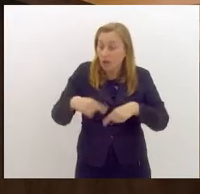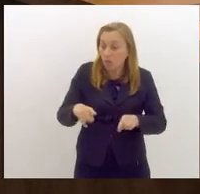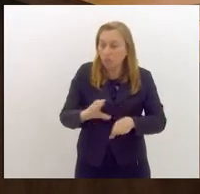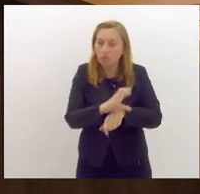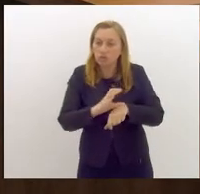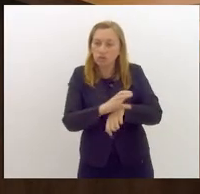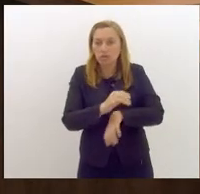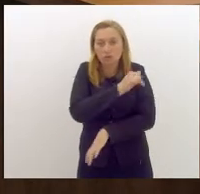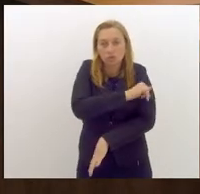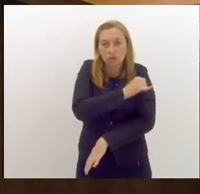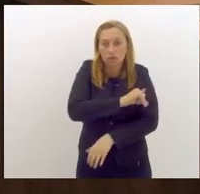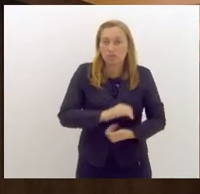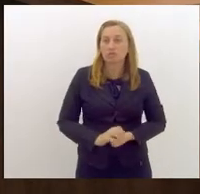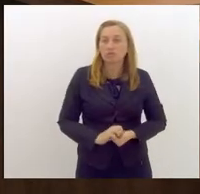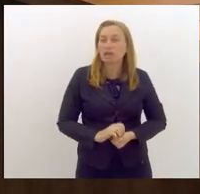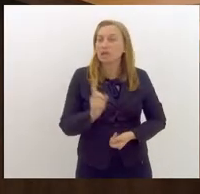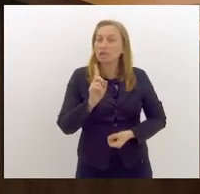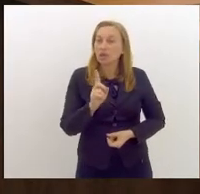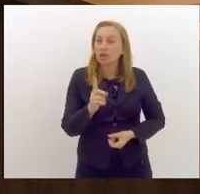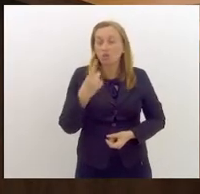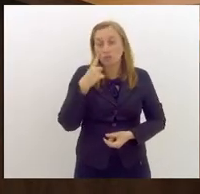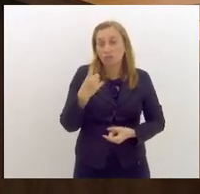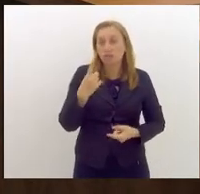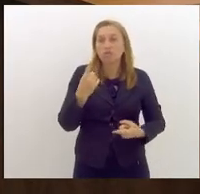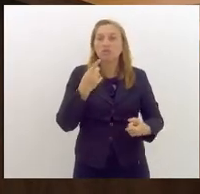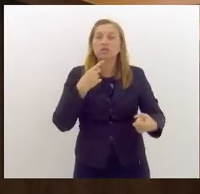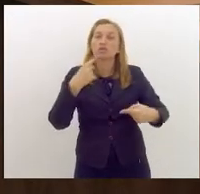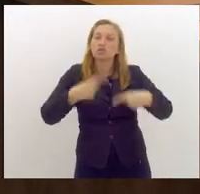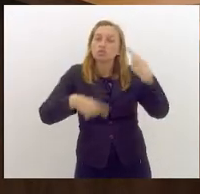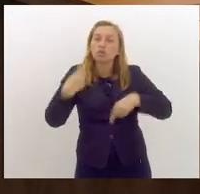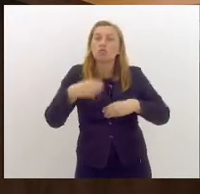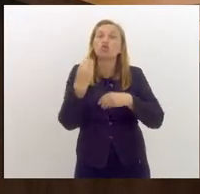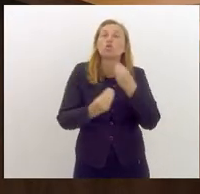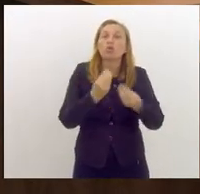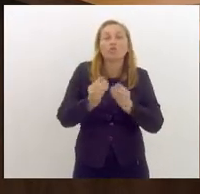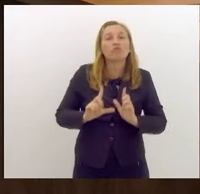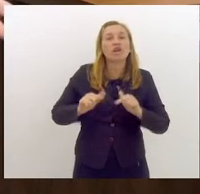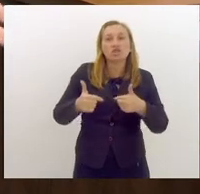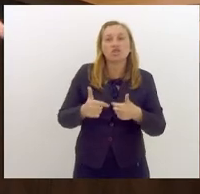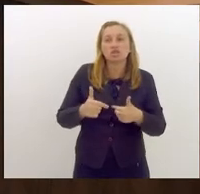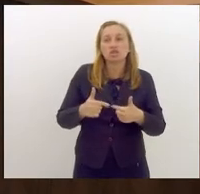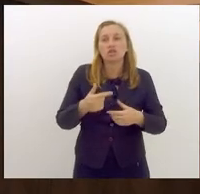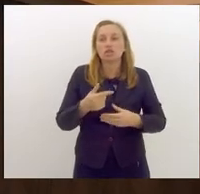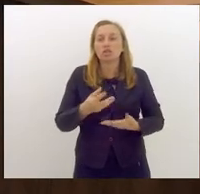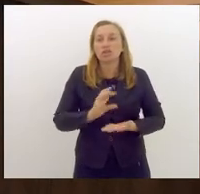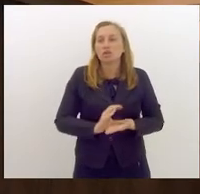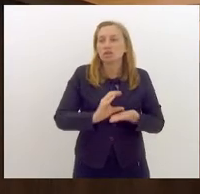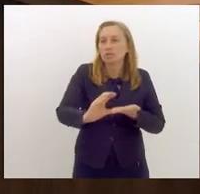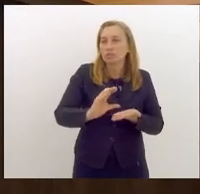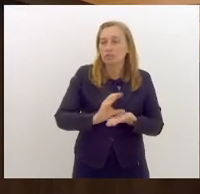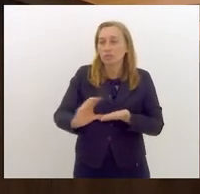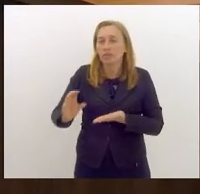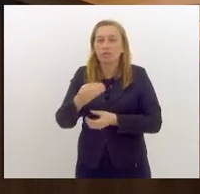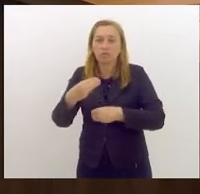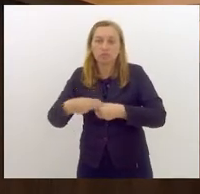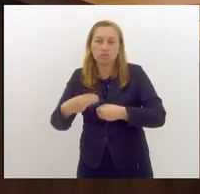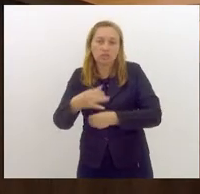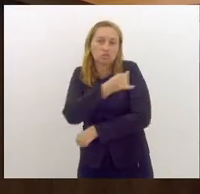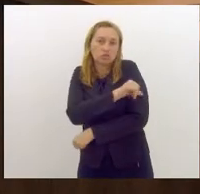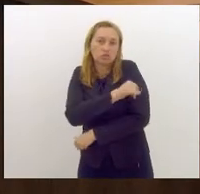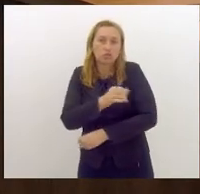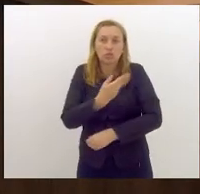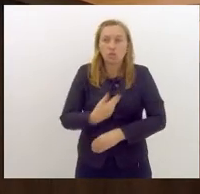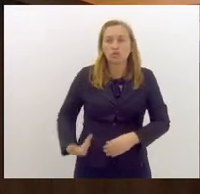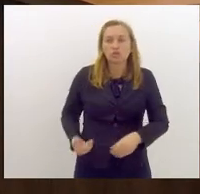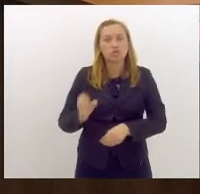Constituição do Rio de Janeiro e não enfrentou o debate de como vai lidar com a questão do repasse para o município do Rio de Janeiro ou seja o